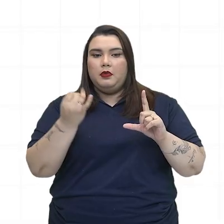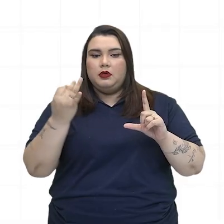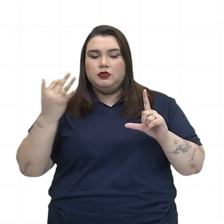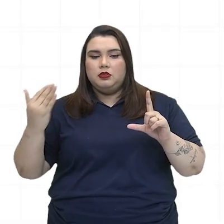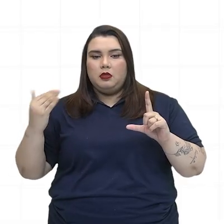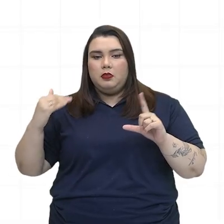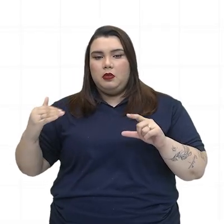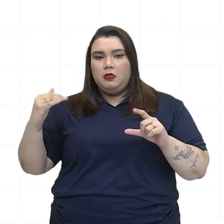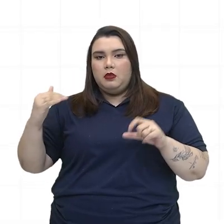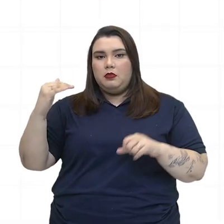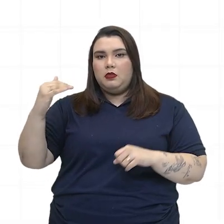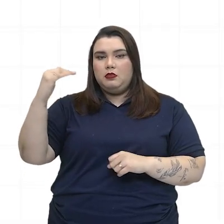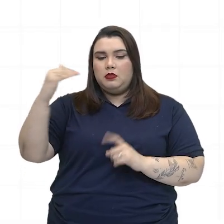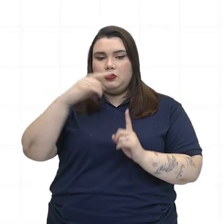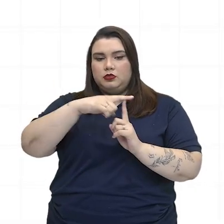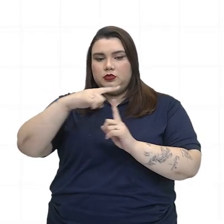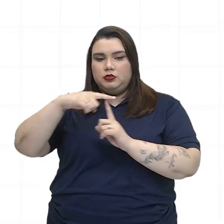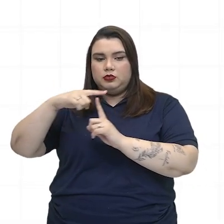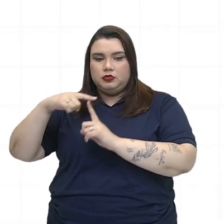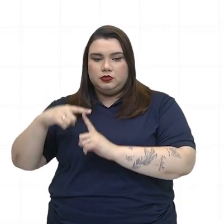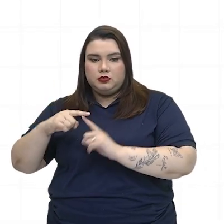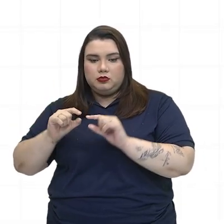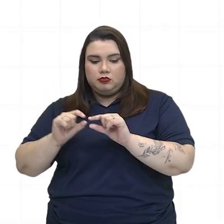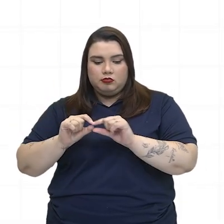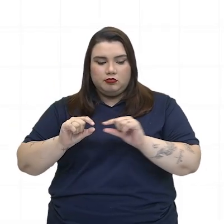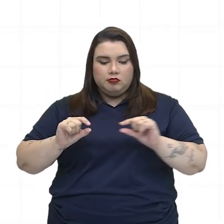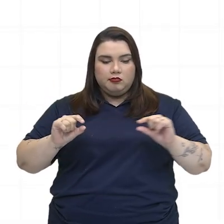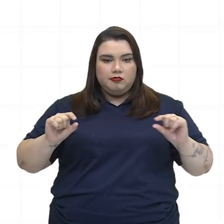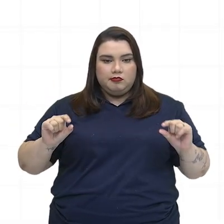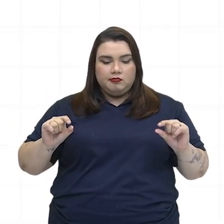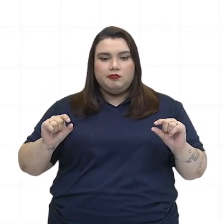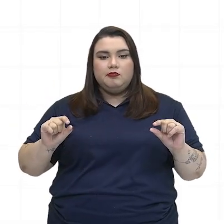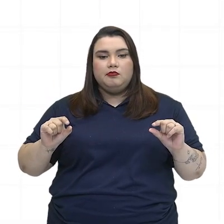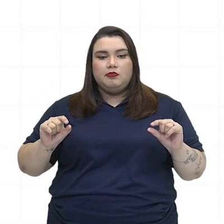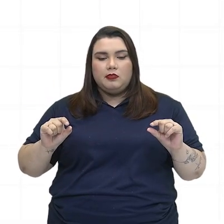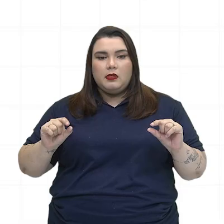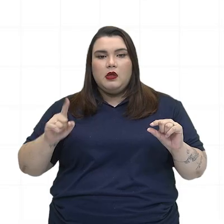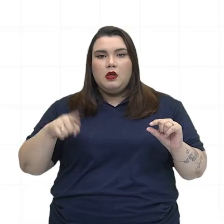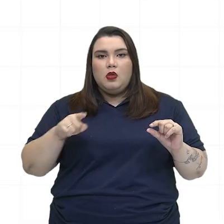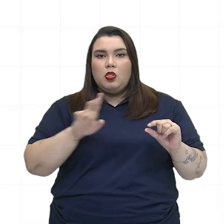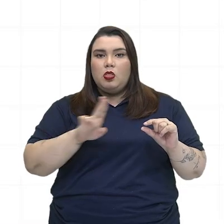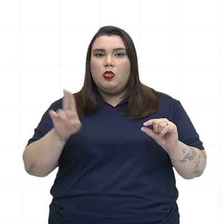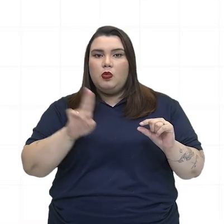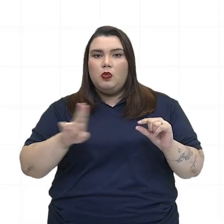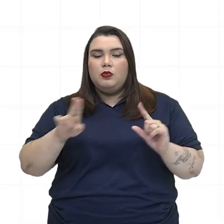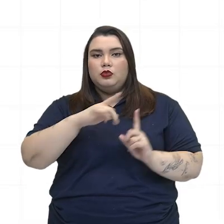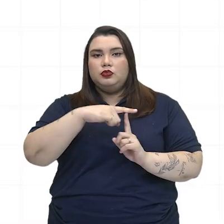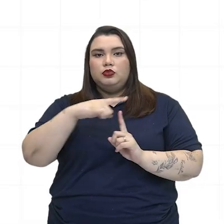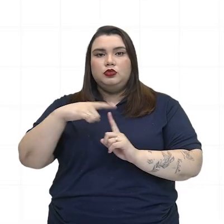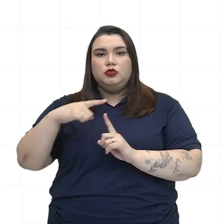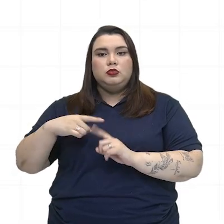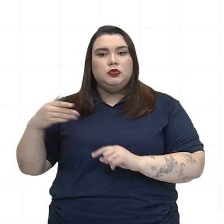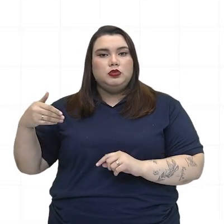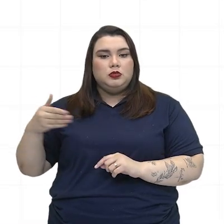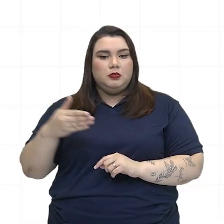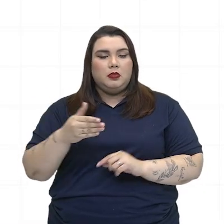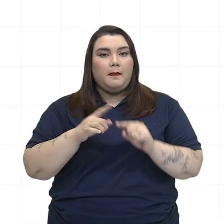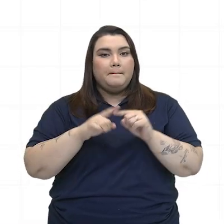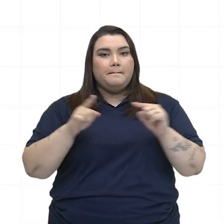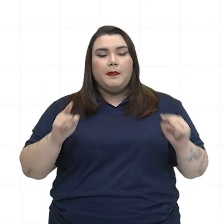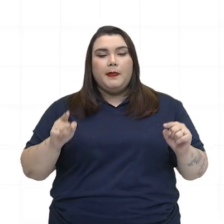dos determinados peixes. Da fonte autoral, os dados são fictícios, tá? Mas nenhuma pesquisa